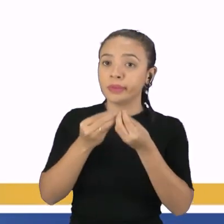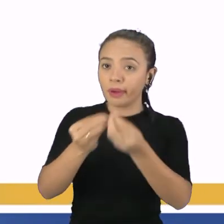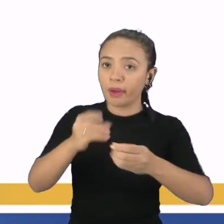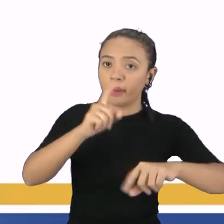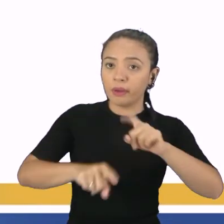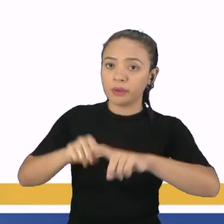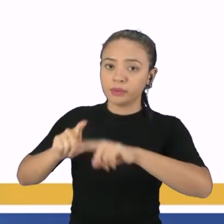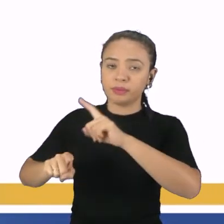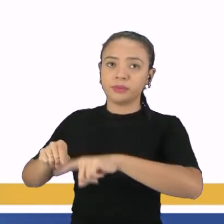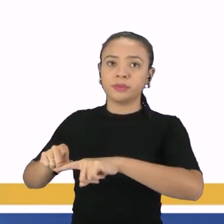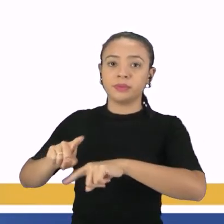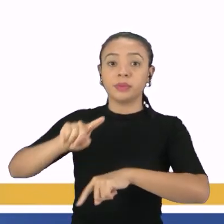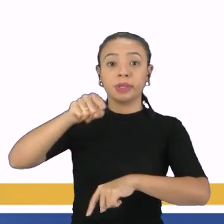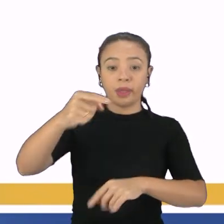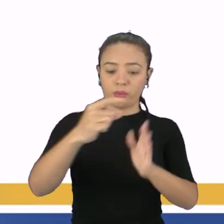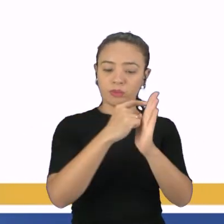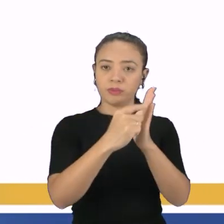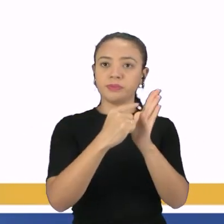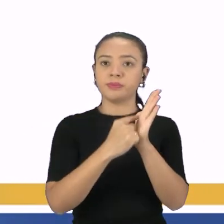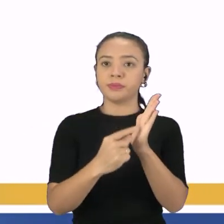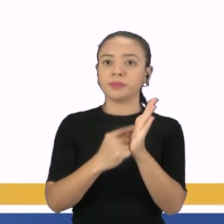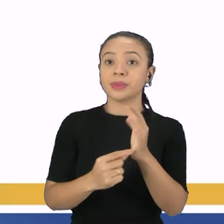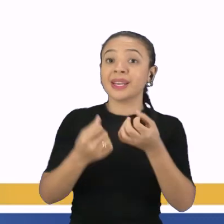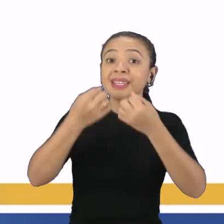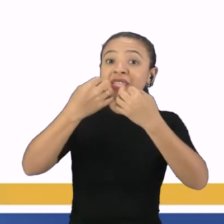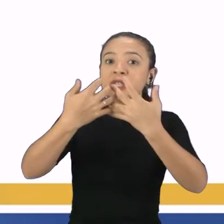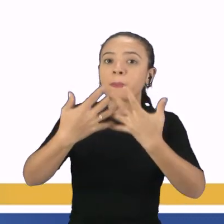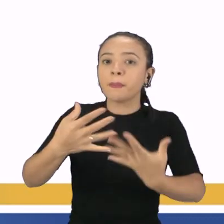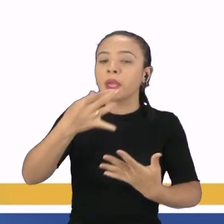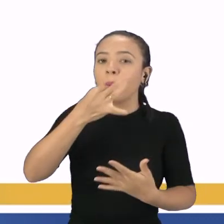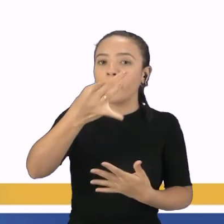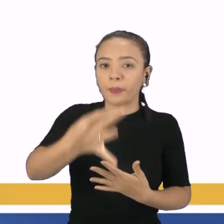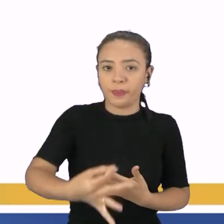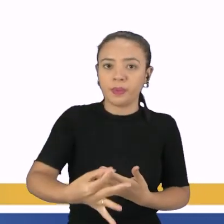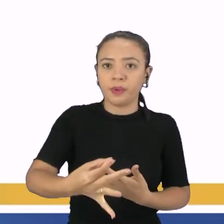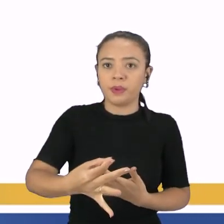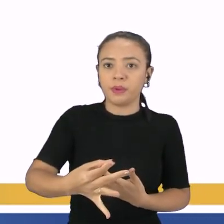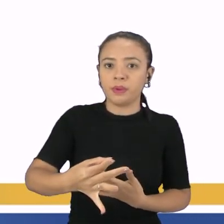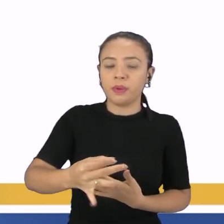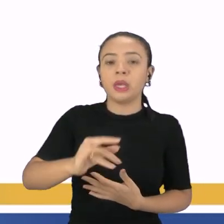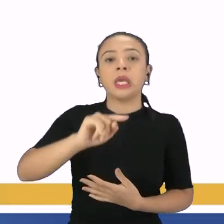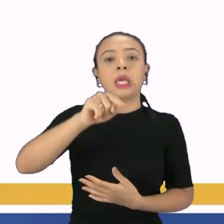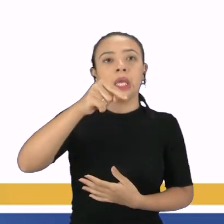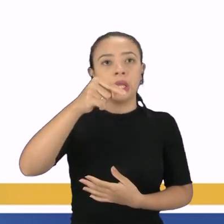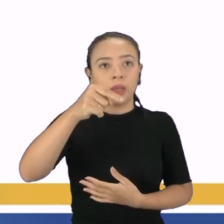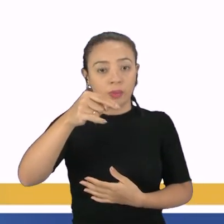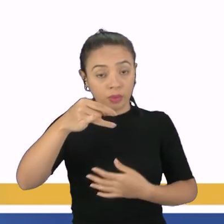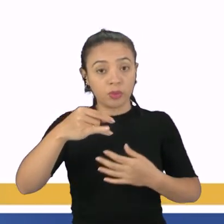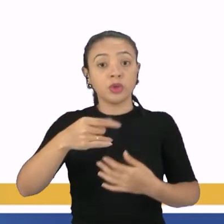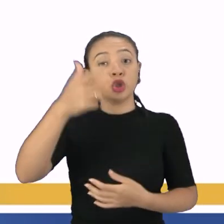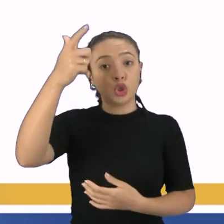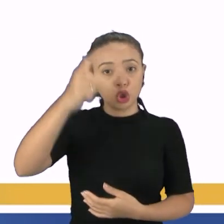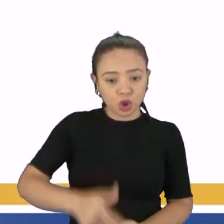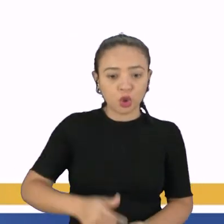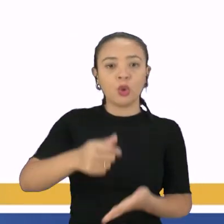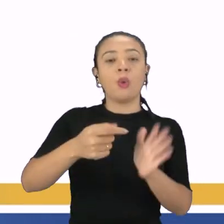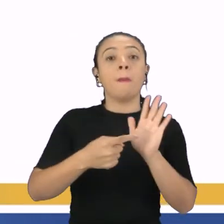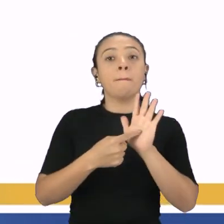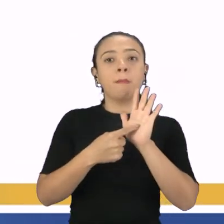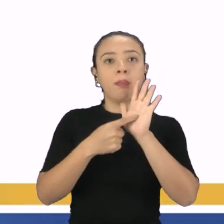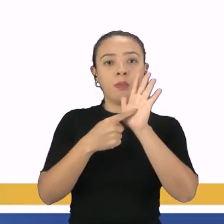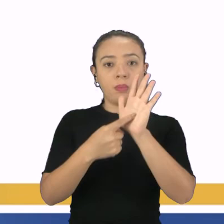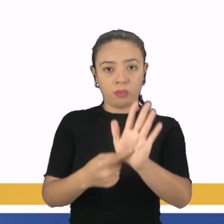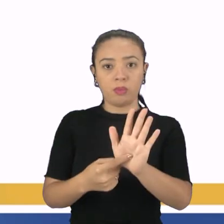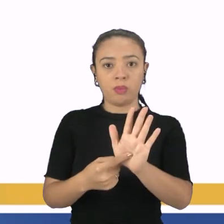Nos parágrafos seguintes, ela expõe seus argumentos e, no final, reitera posições assumidas, bem como